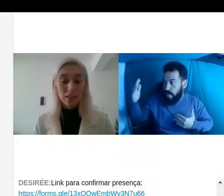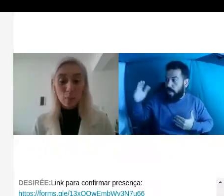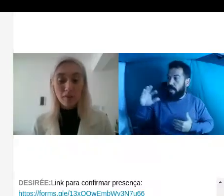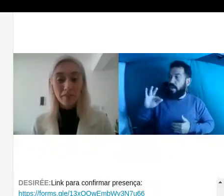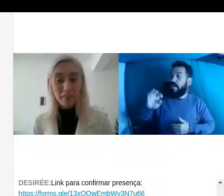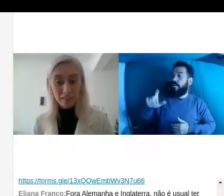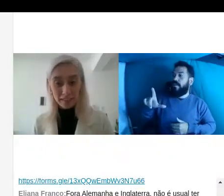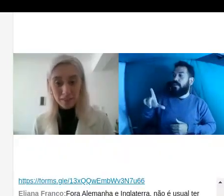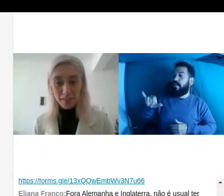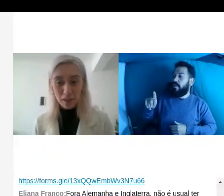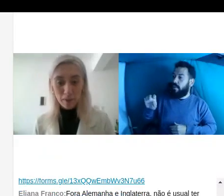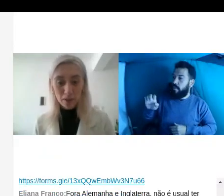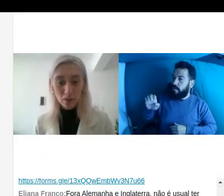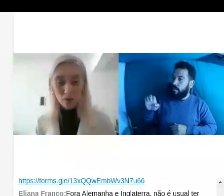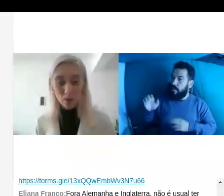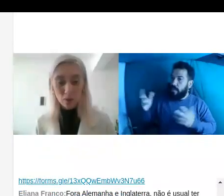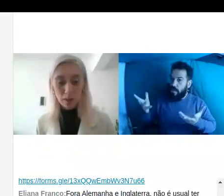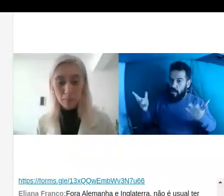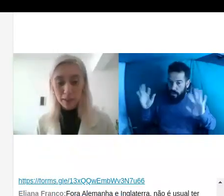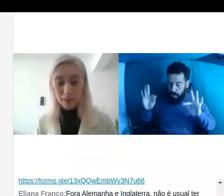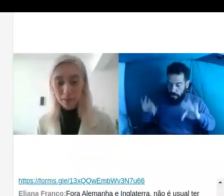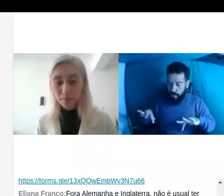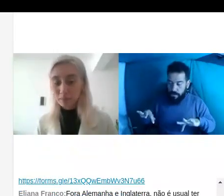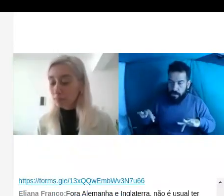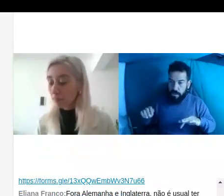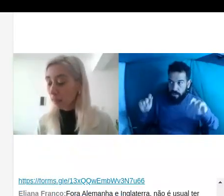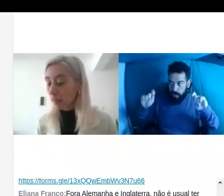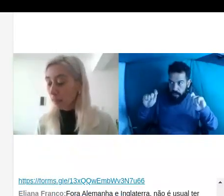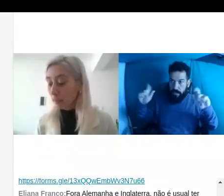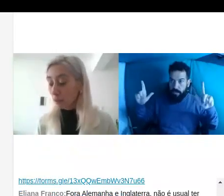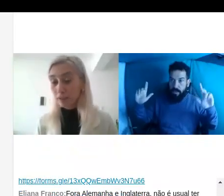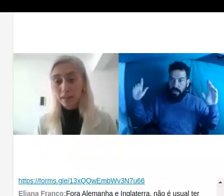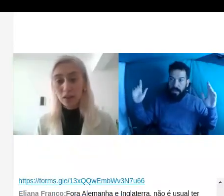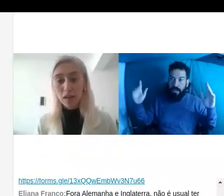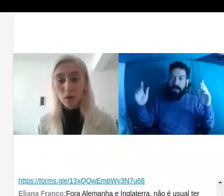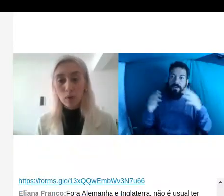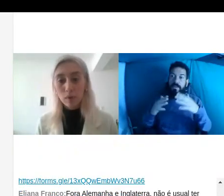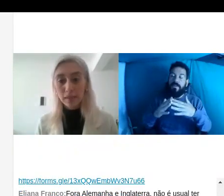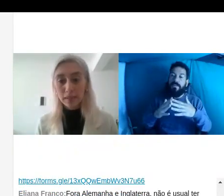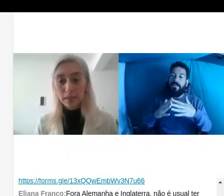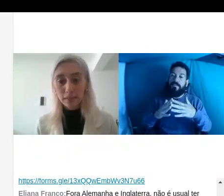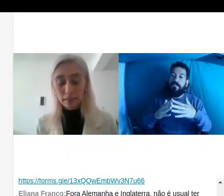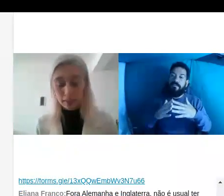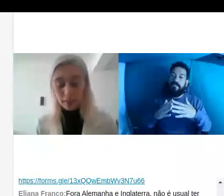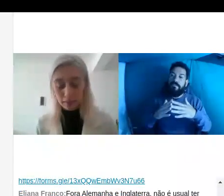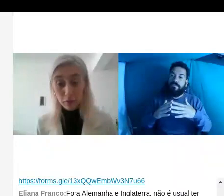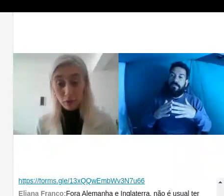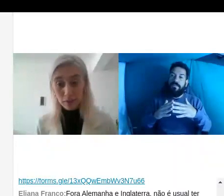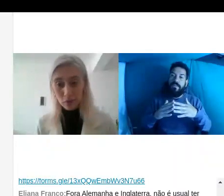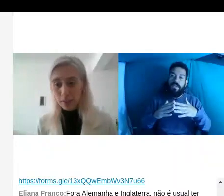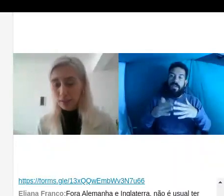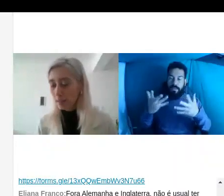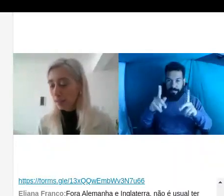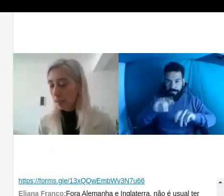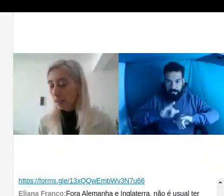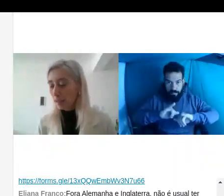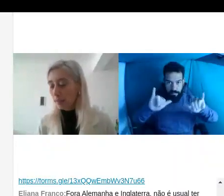só para fazer esse fechamento do nosso turno da manhã, eu gostaria de dar algumas